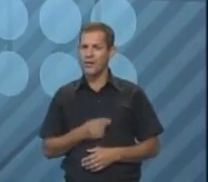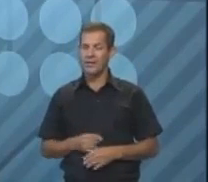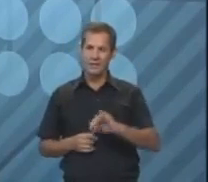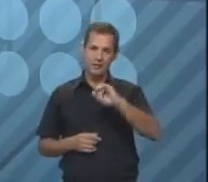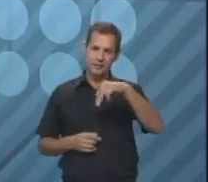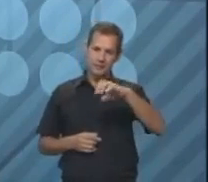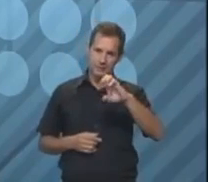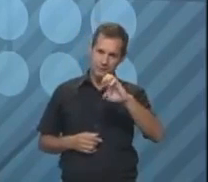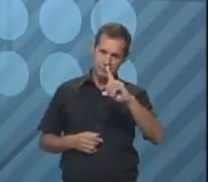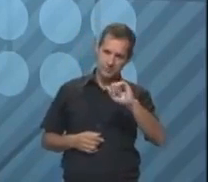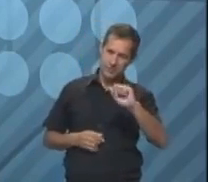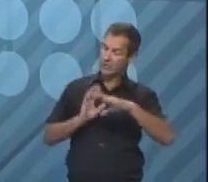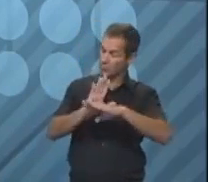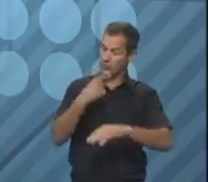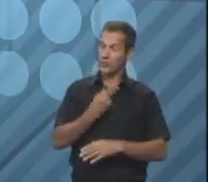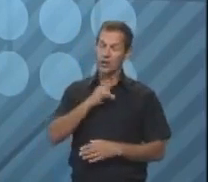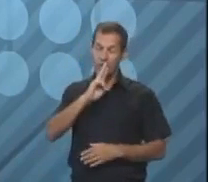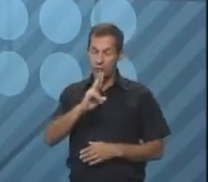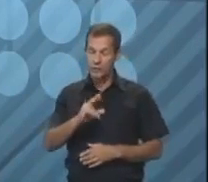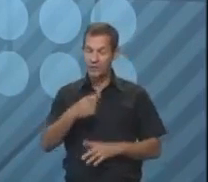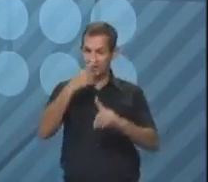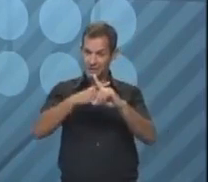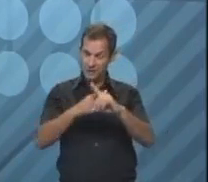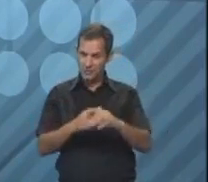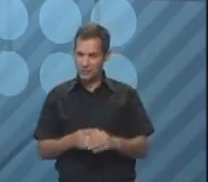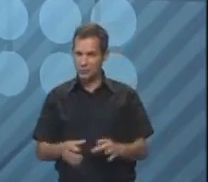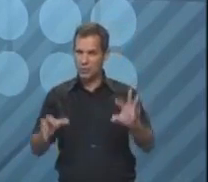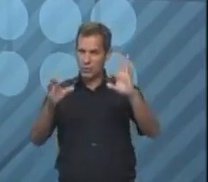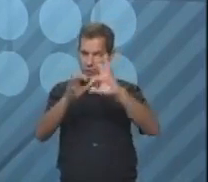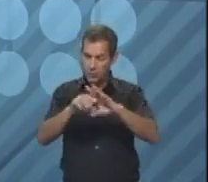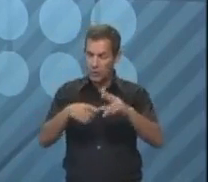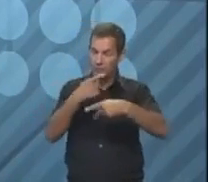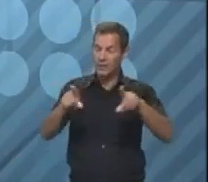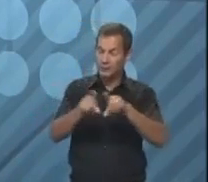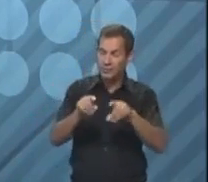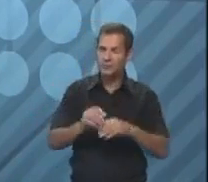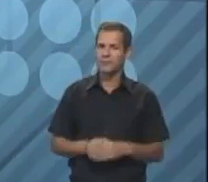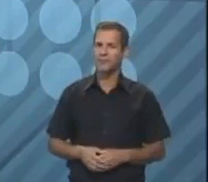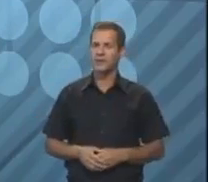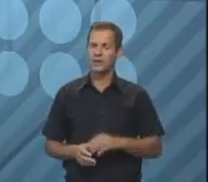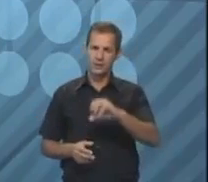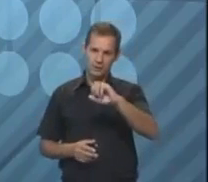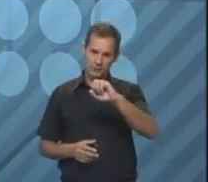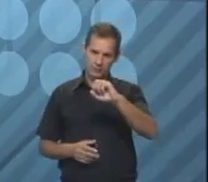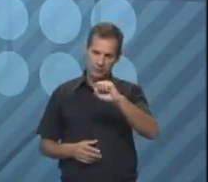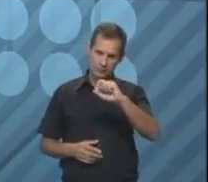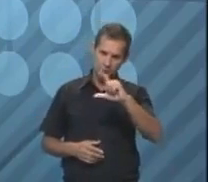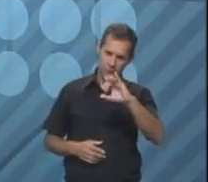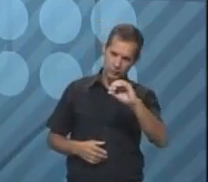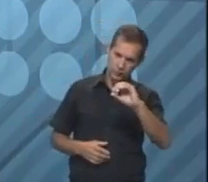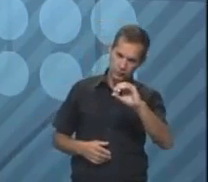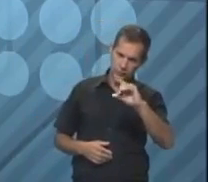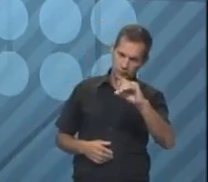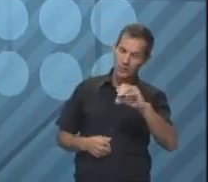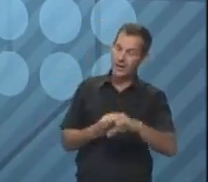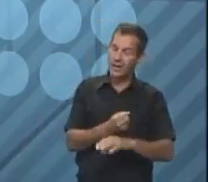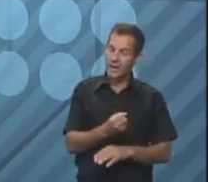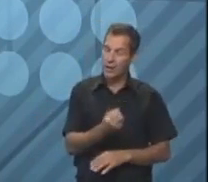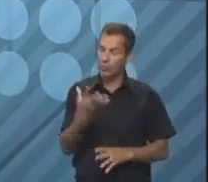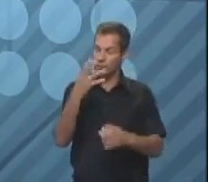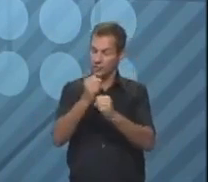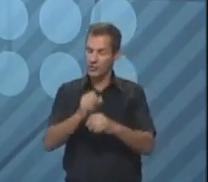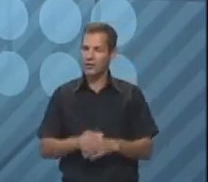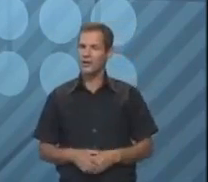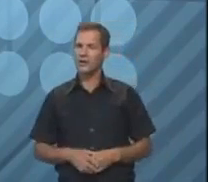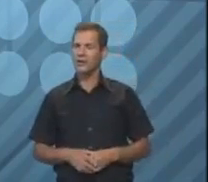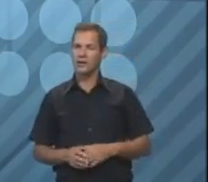não nos ajuda a resolver esse tipo de integral. Falamos também a respeito dos sólidos de revolução, né, calcular o volume desses sólidos